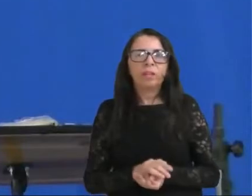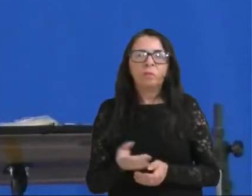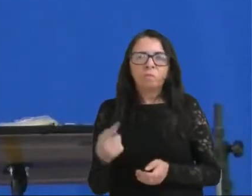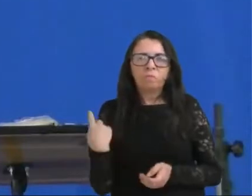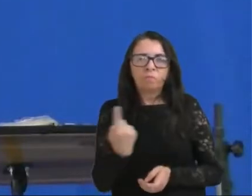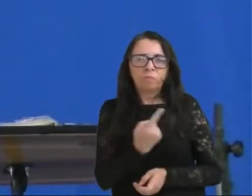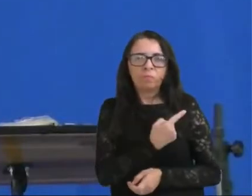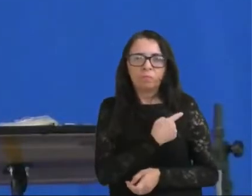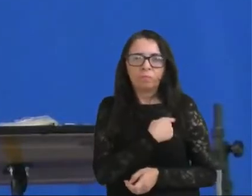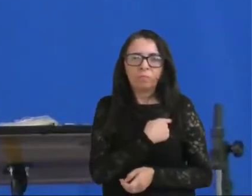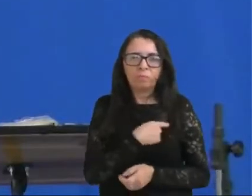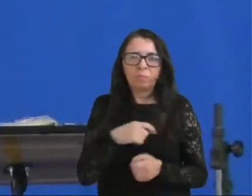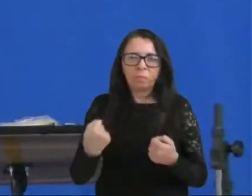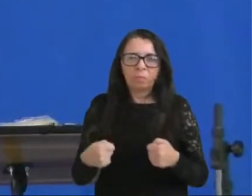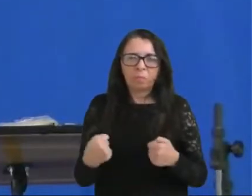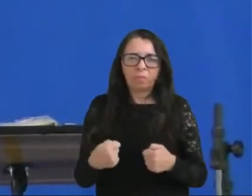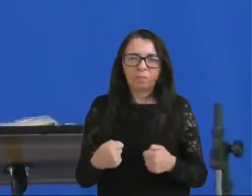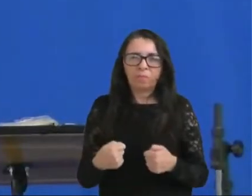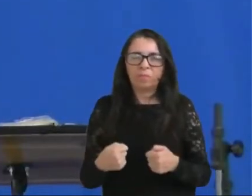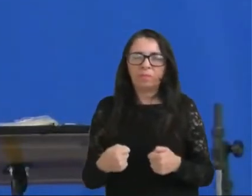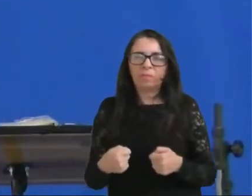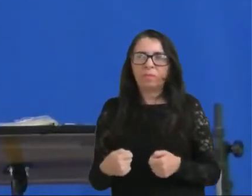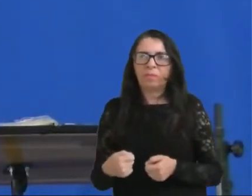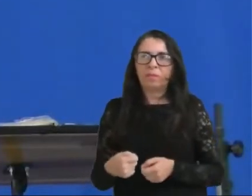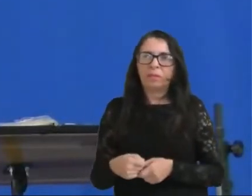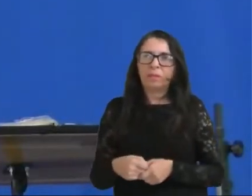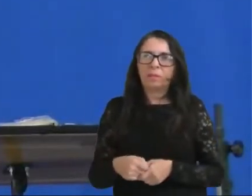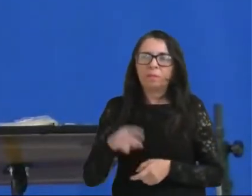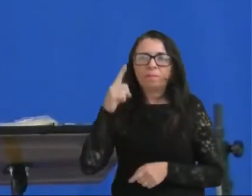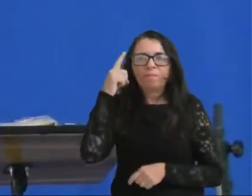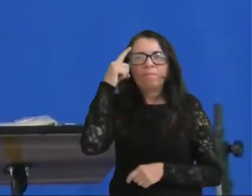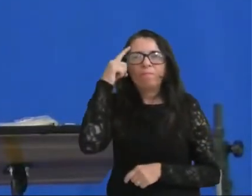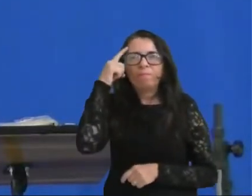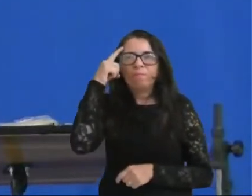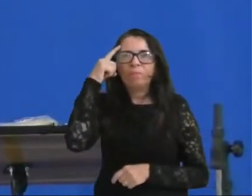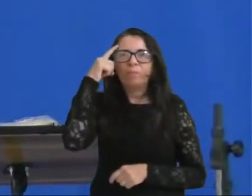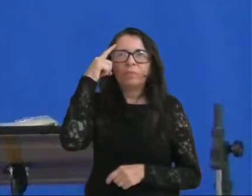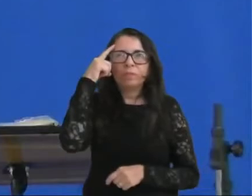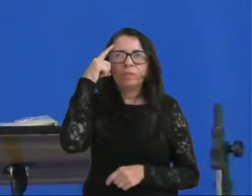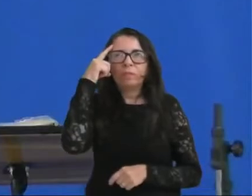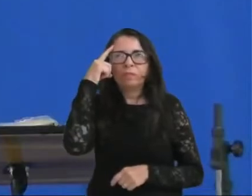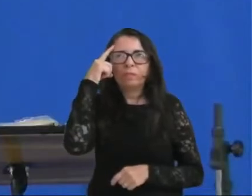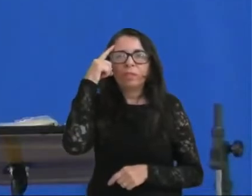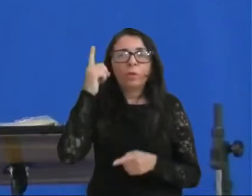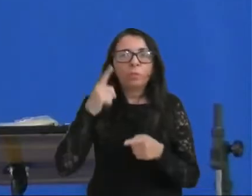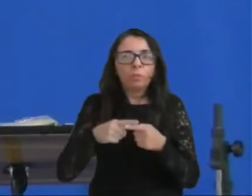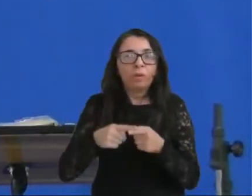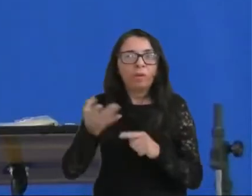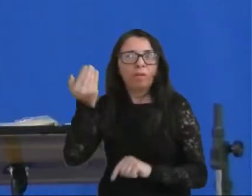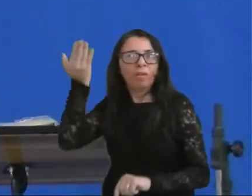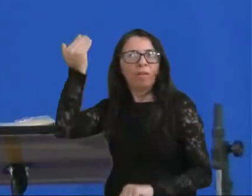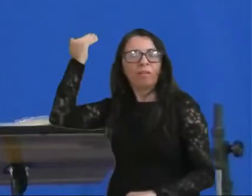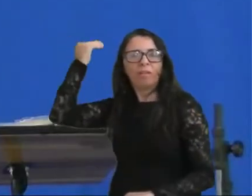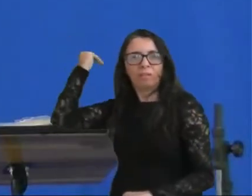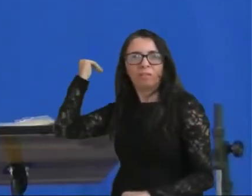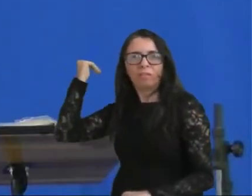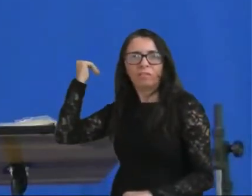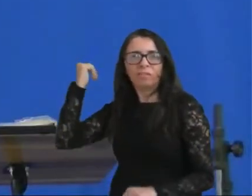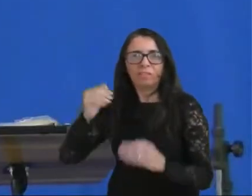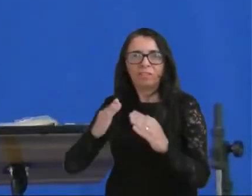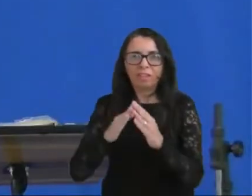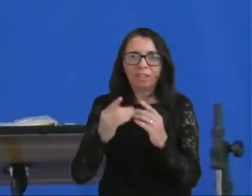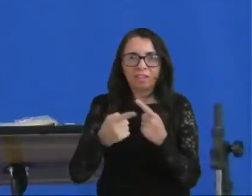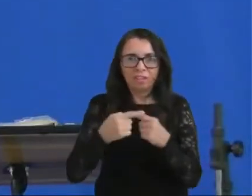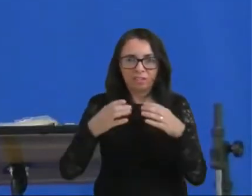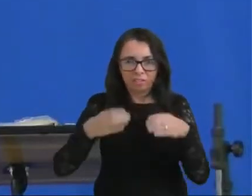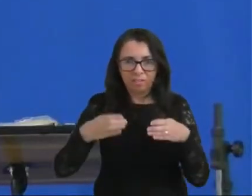que poderiam estar acontecendo, mas ela perdeu para si mesma a guerra.